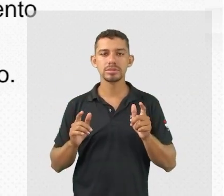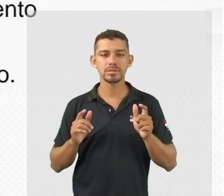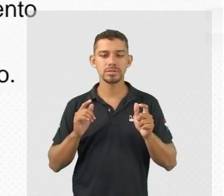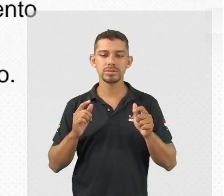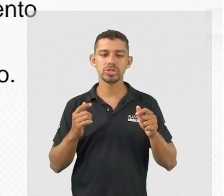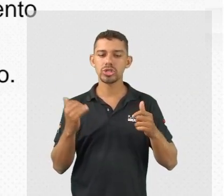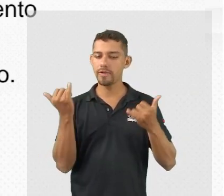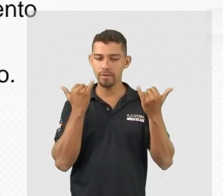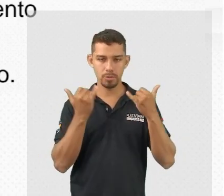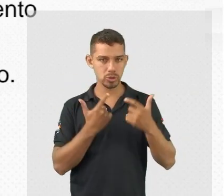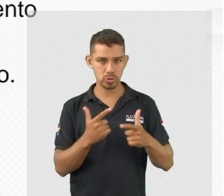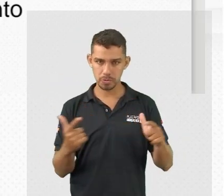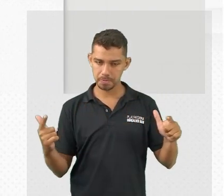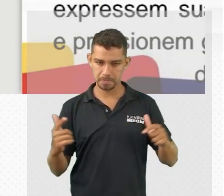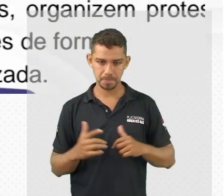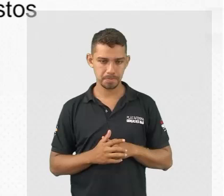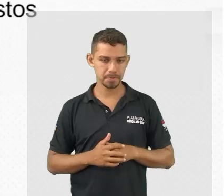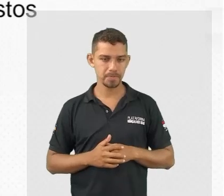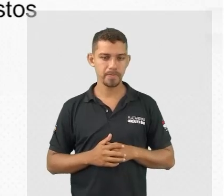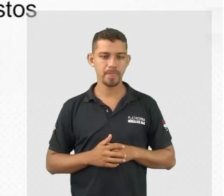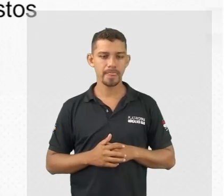de desinformação.